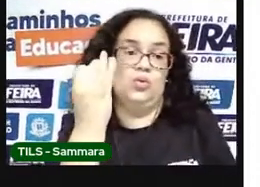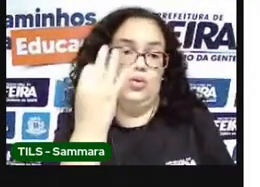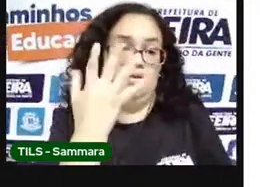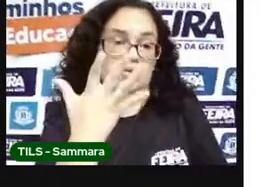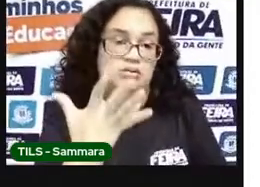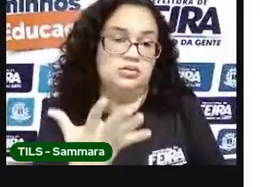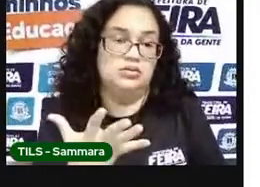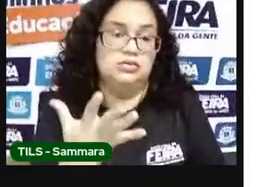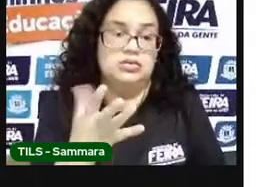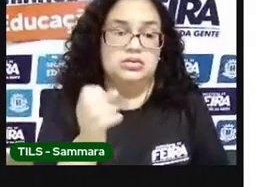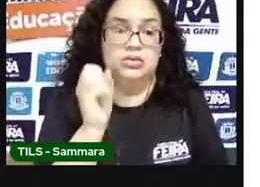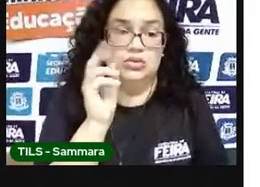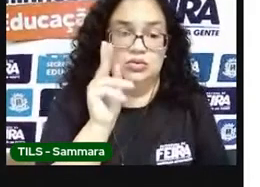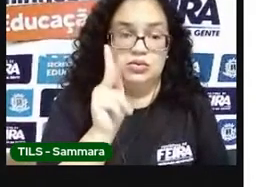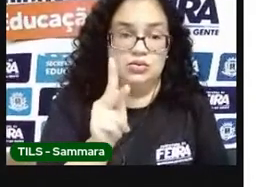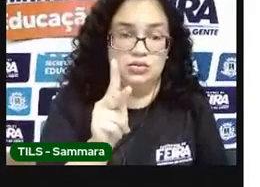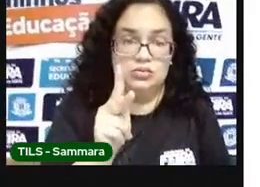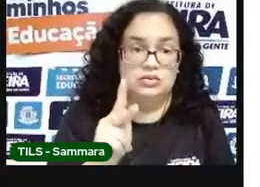certo?